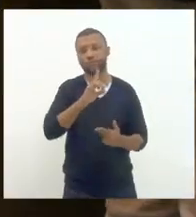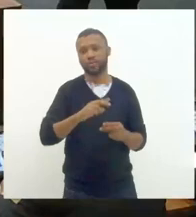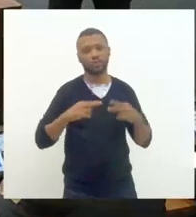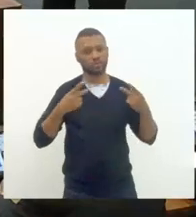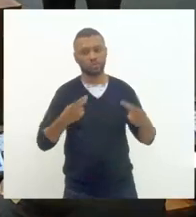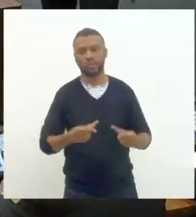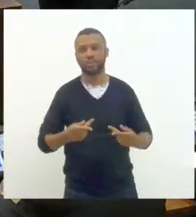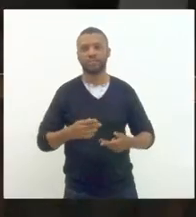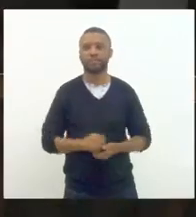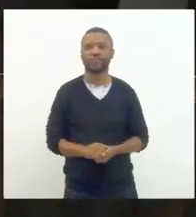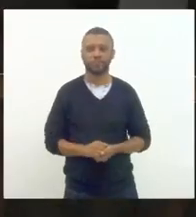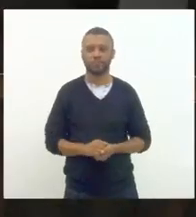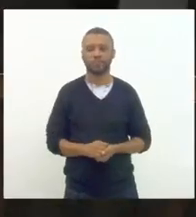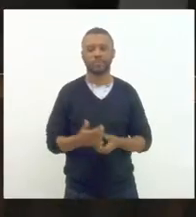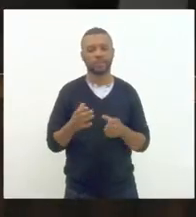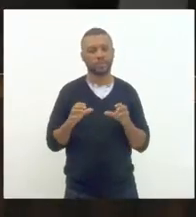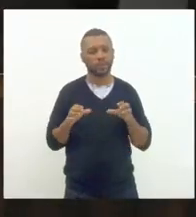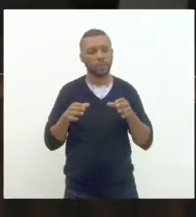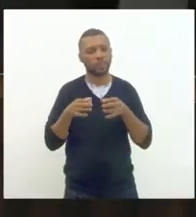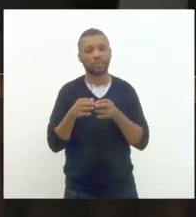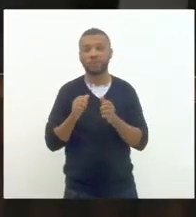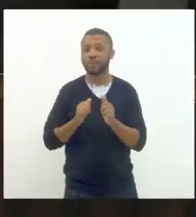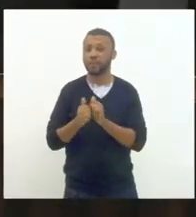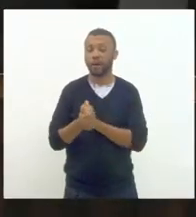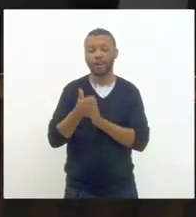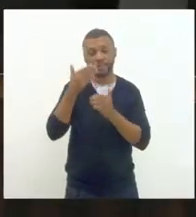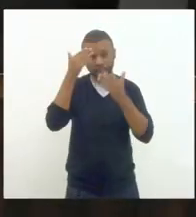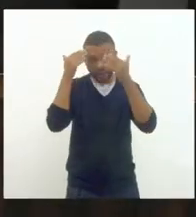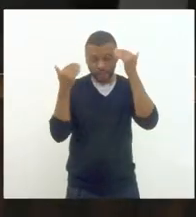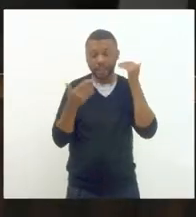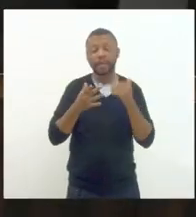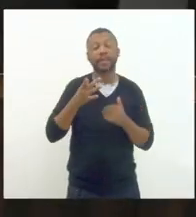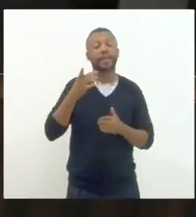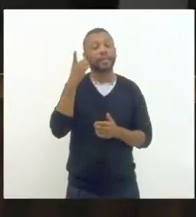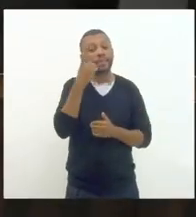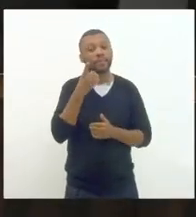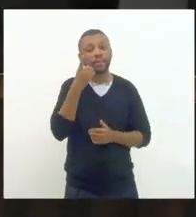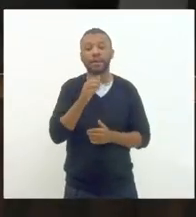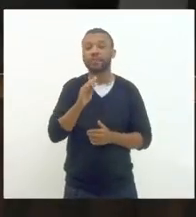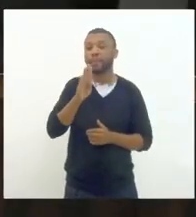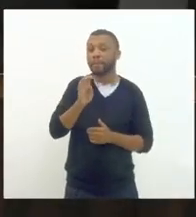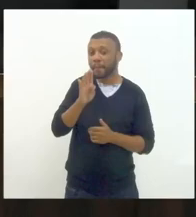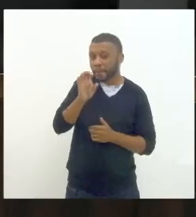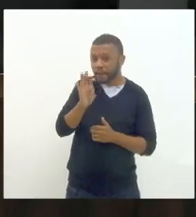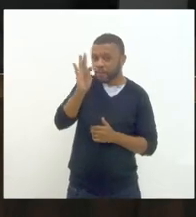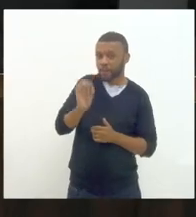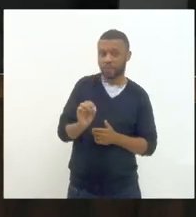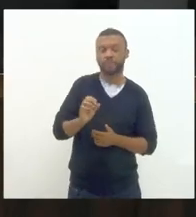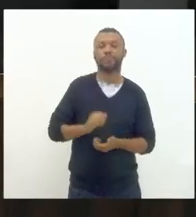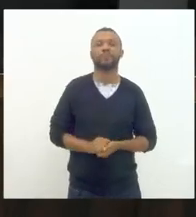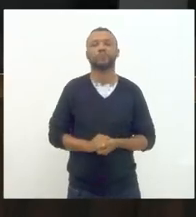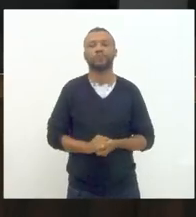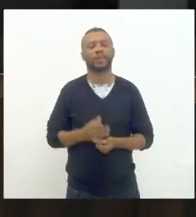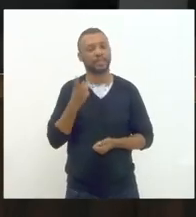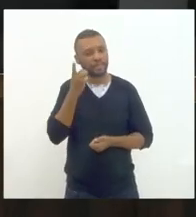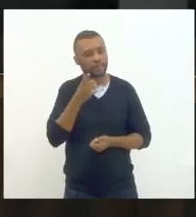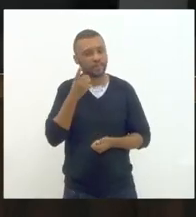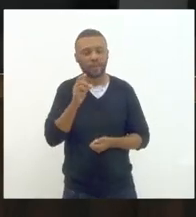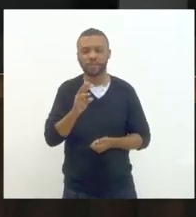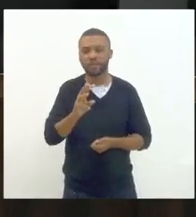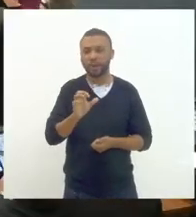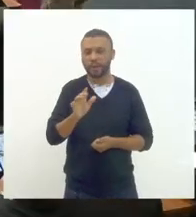Humanos. Pela Comissão de Esporte e Lazer, deputado Bebeto. Deputado Bebeto. Deputado Wellington José.